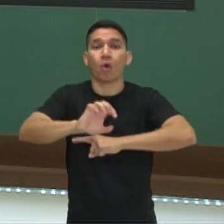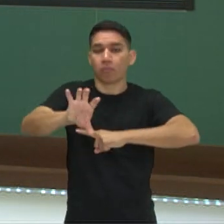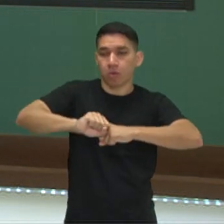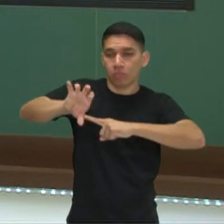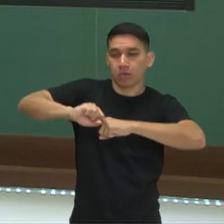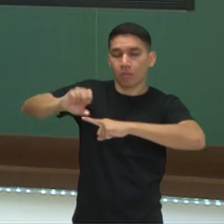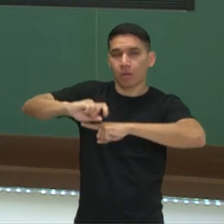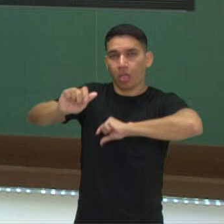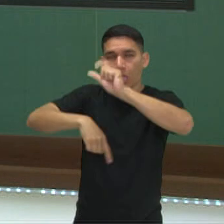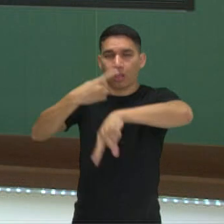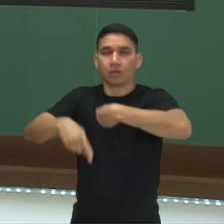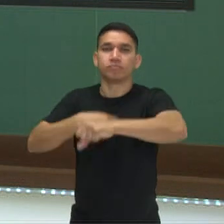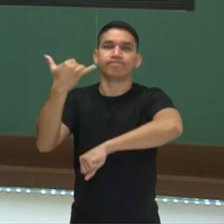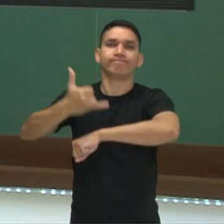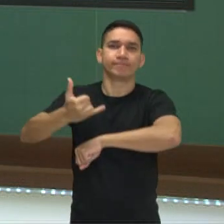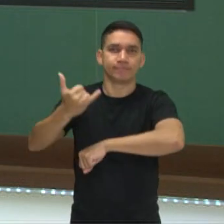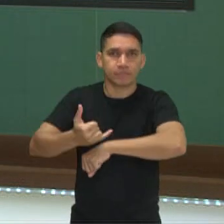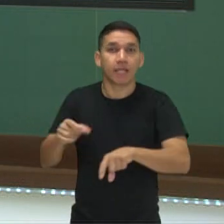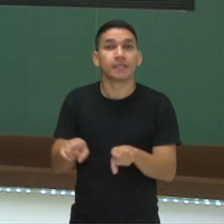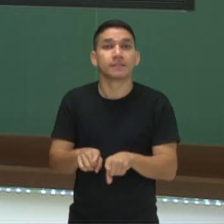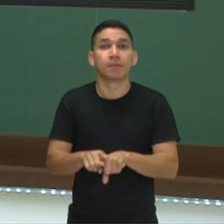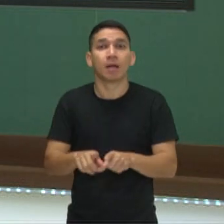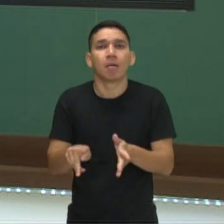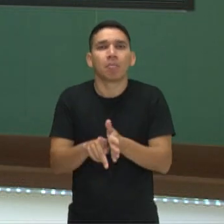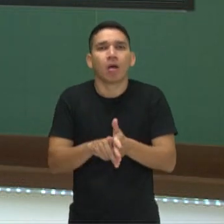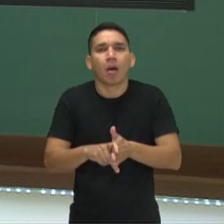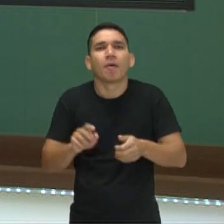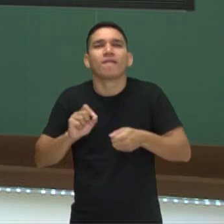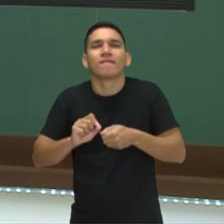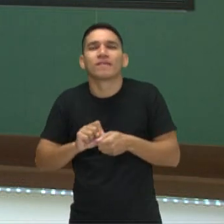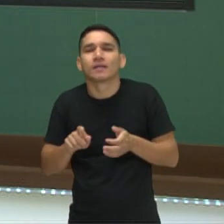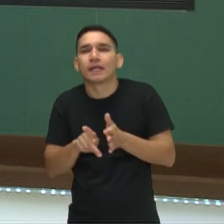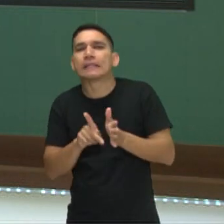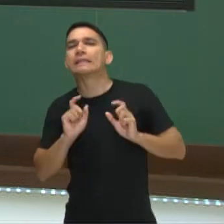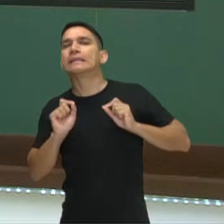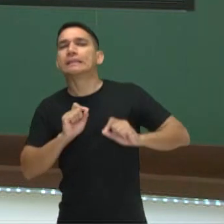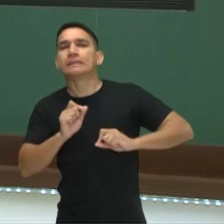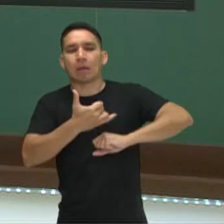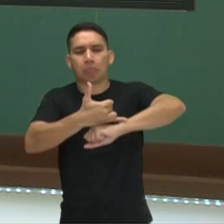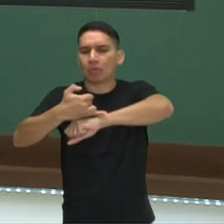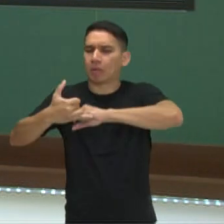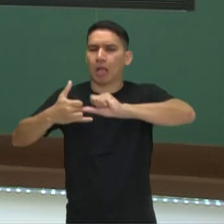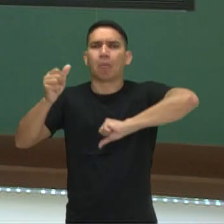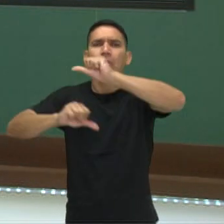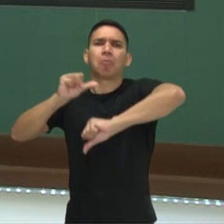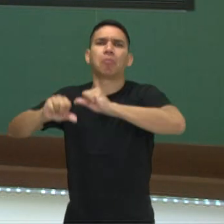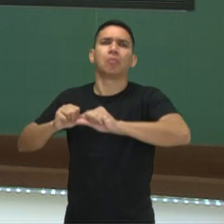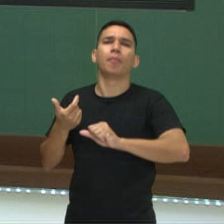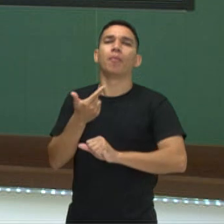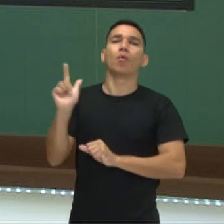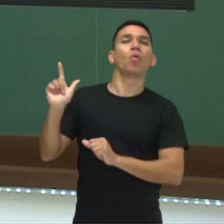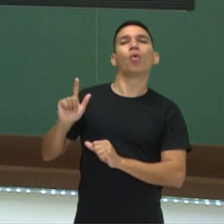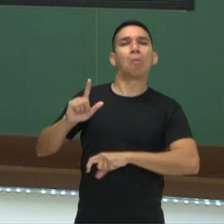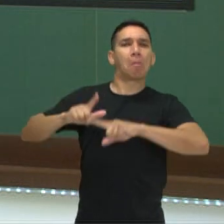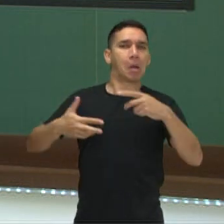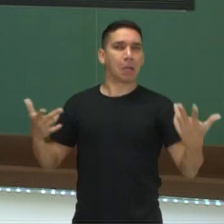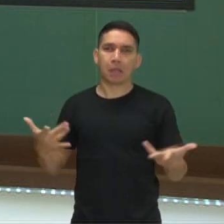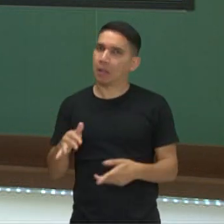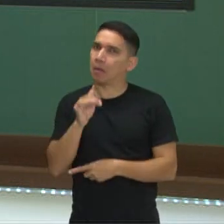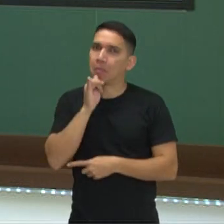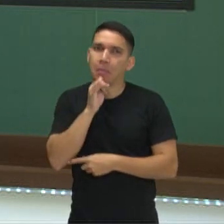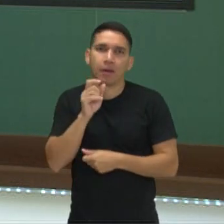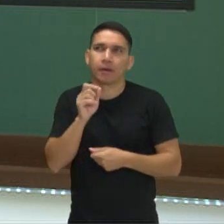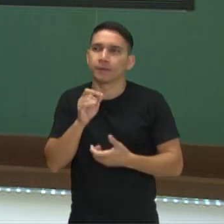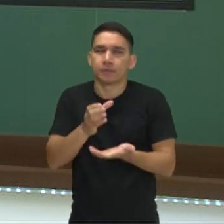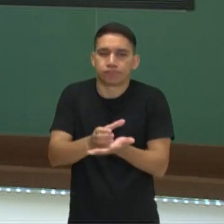exemplo, e o setor metalúrgico, onde vai transformar isso daí em vários tipos de produtos, né? Desde, por exemplo, uma